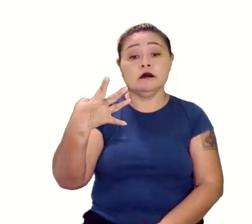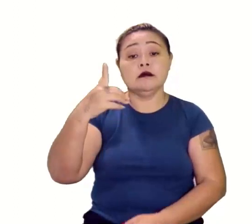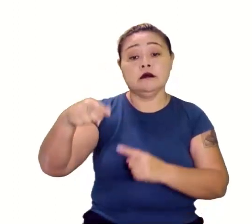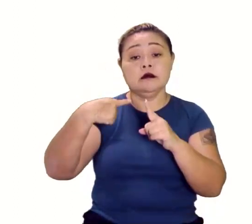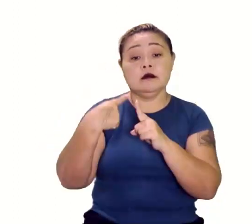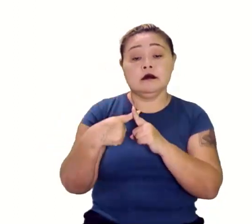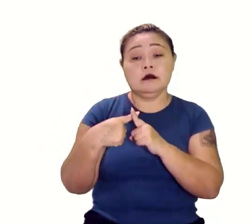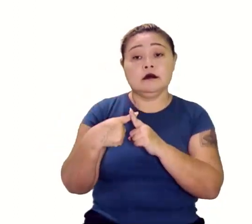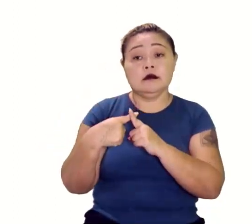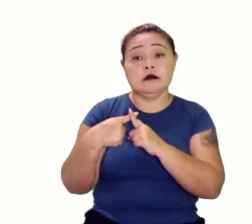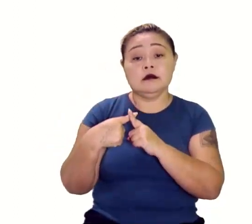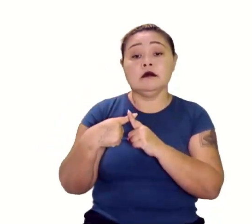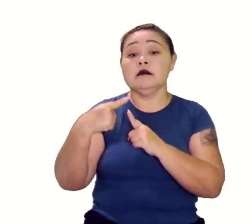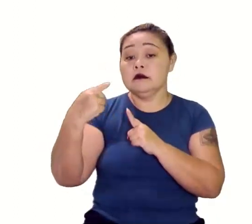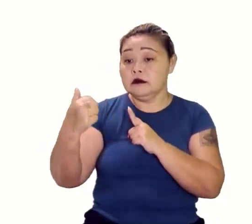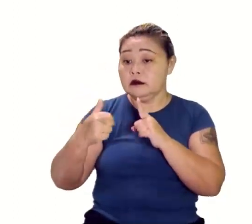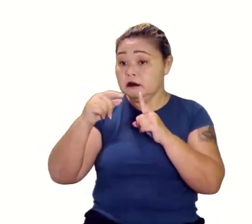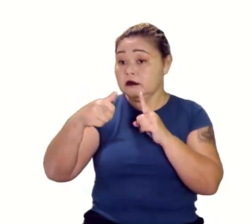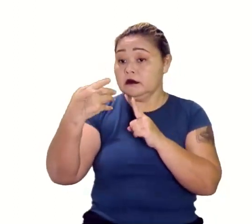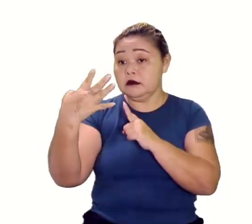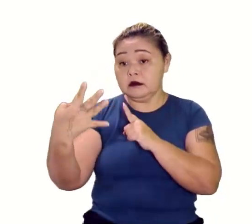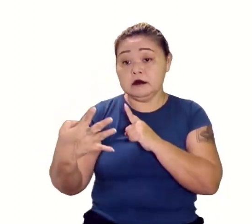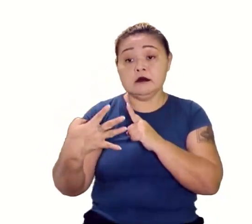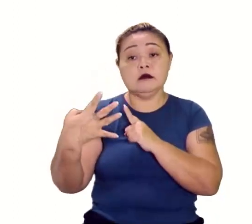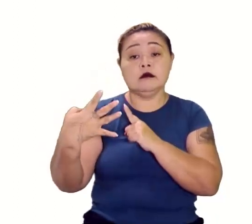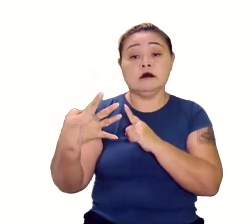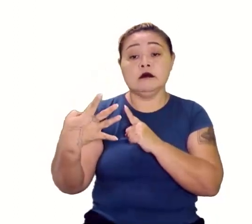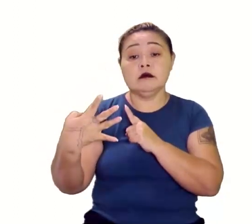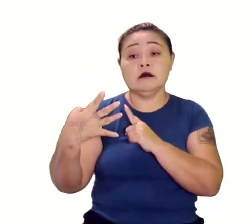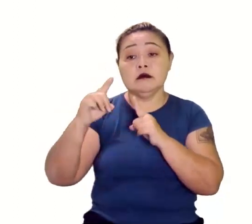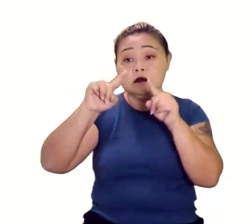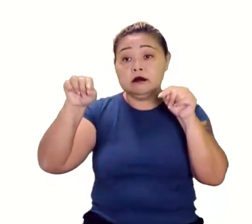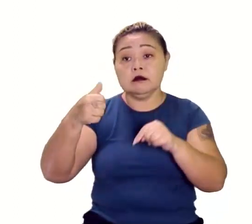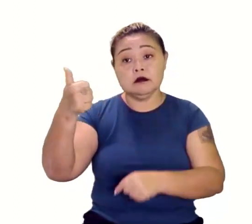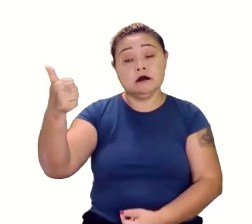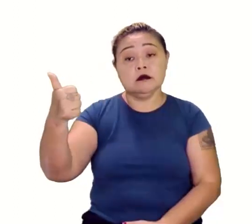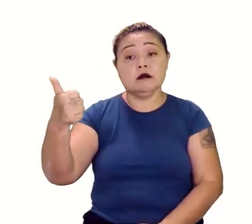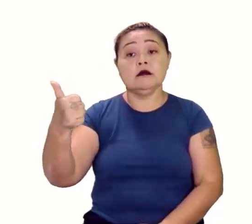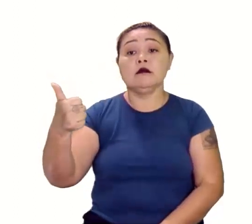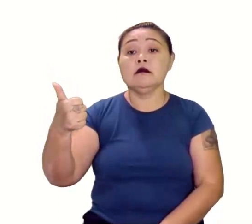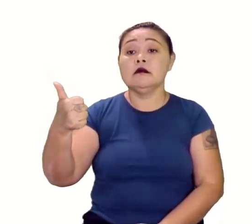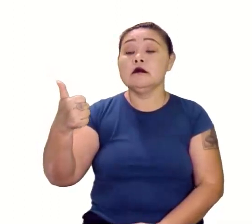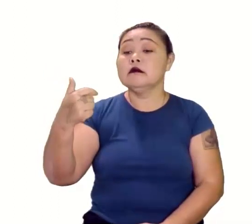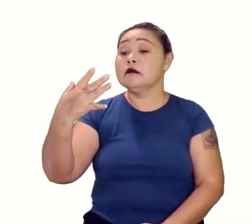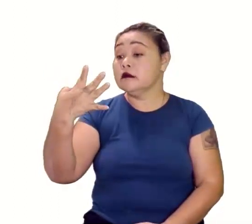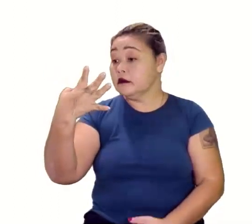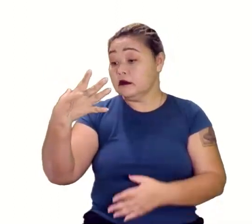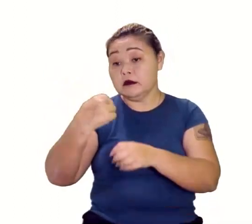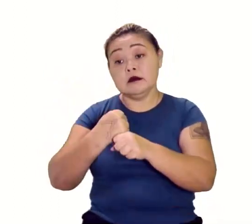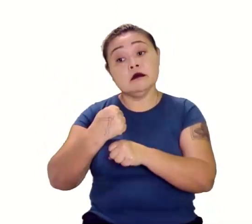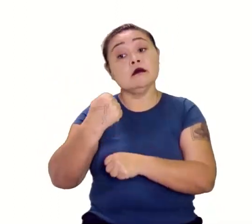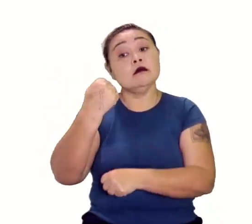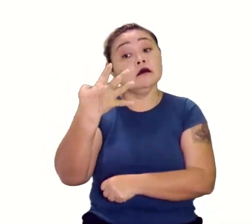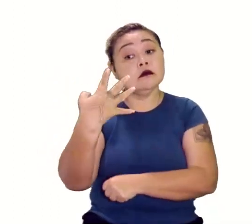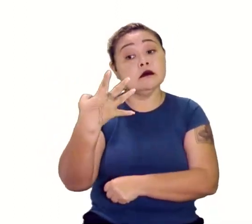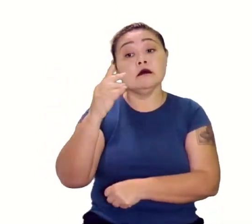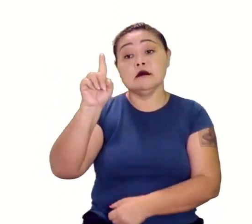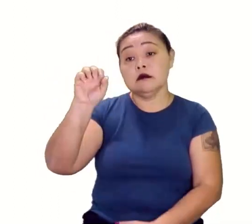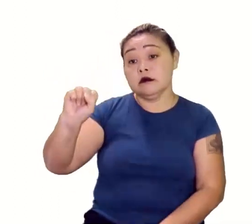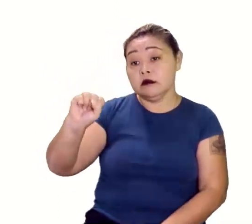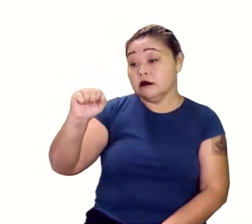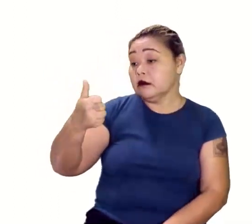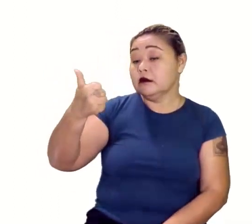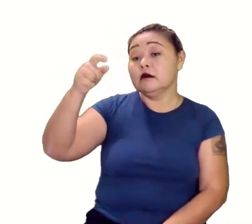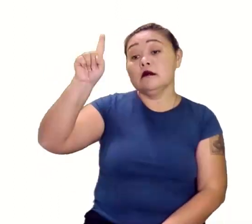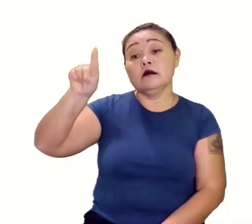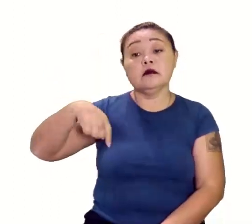4 mais. 2 ao quadrado? 4. 4 elevado a 1. 4 mais 4? 8. 8. 8